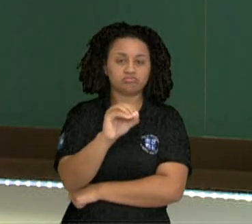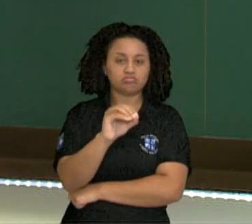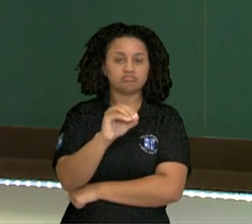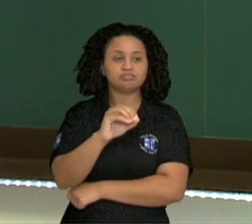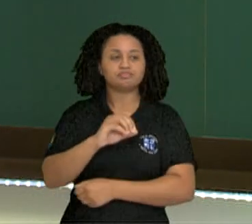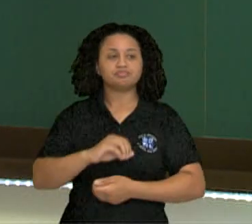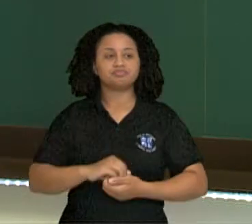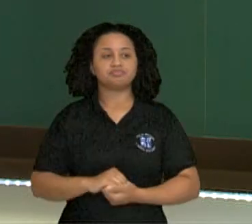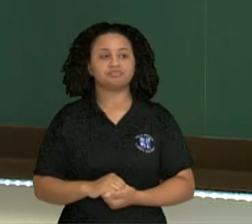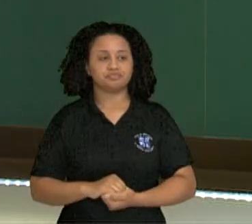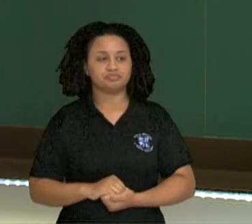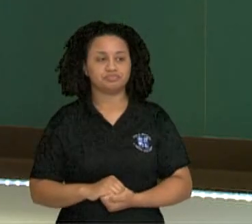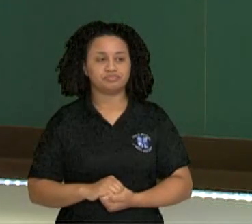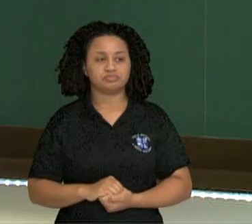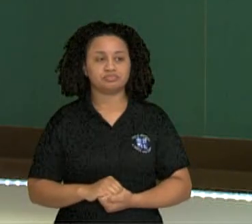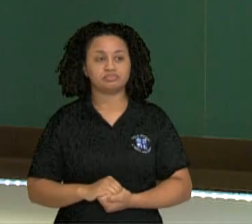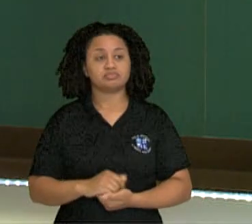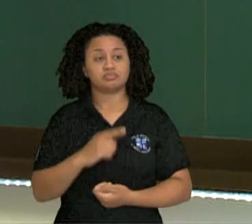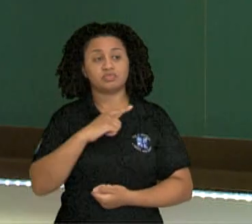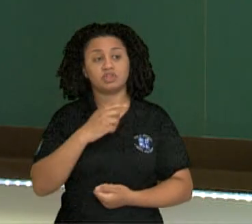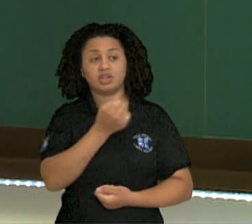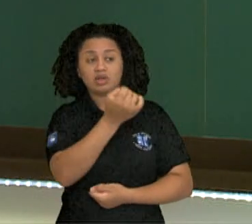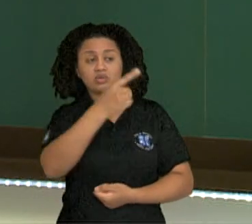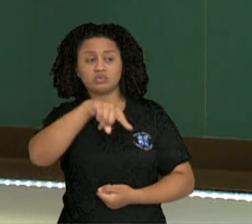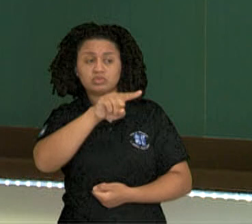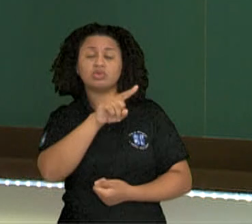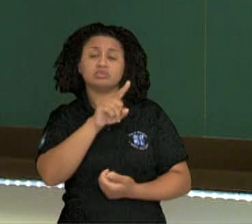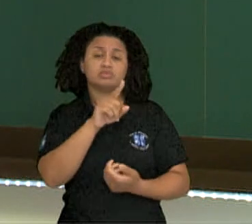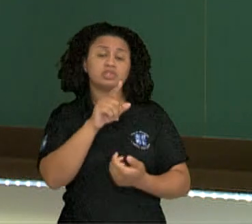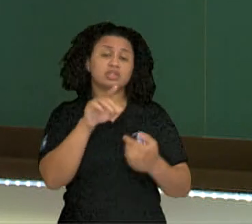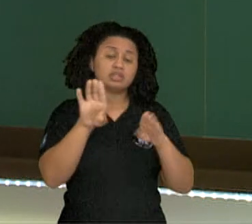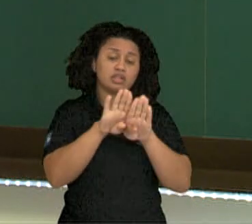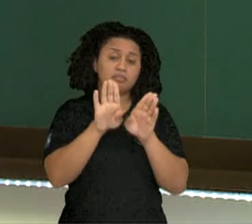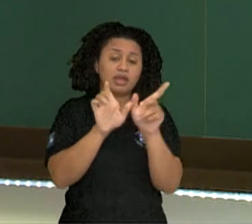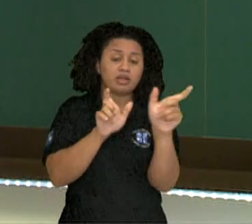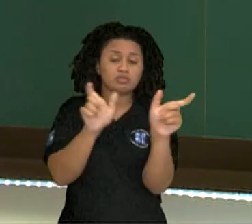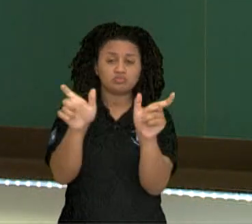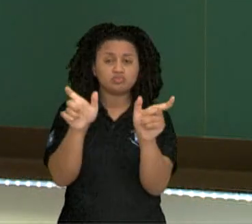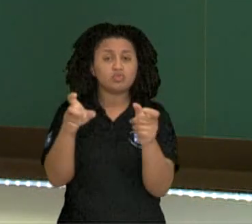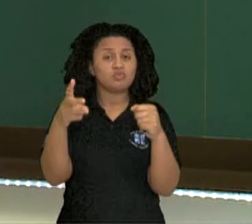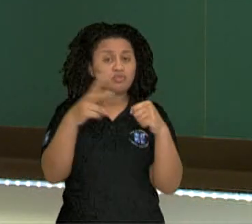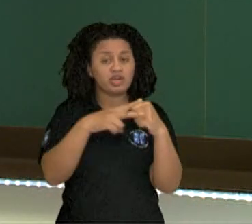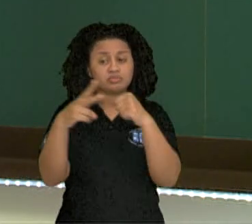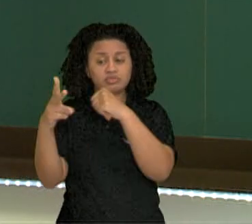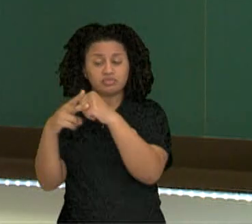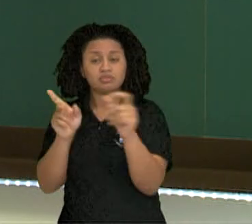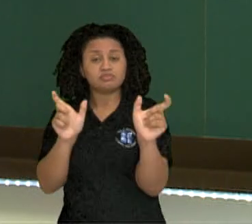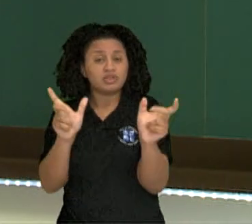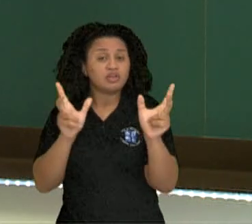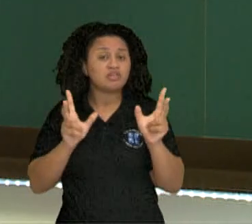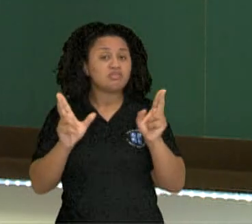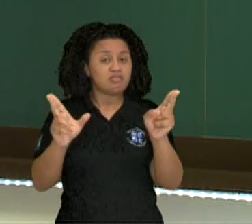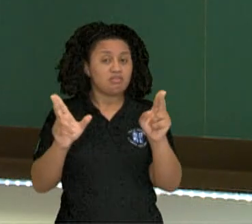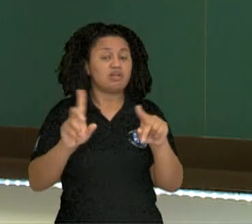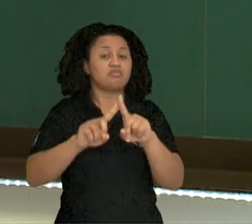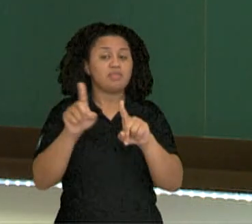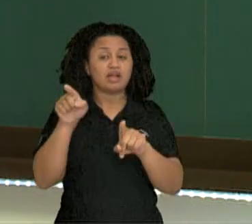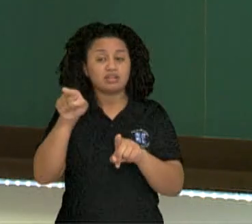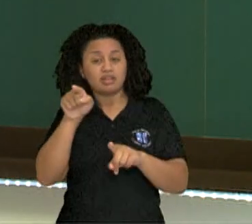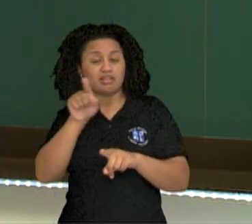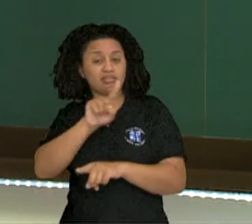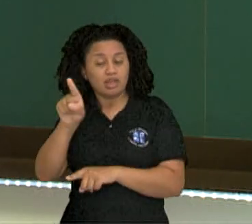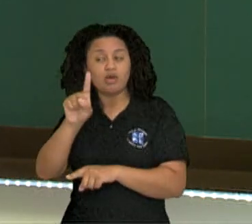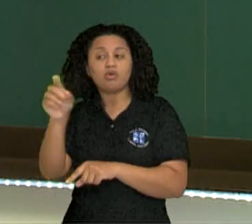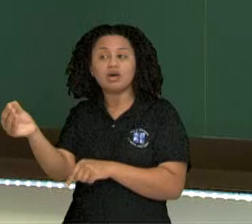no. Com aqui, com nós outros, acontece a mesma coisa, ó. Se repete, hablemos e hablemos, somente colocamos